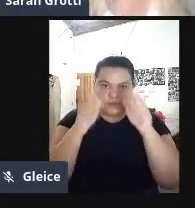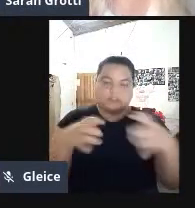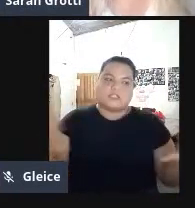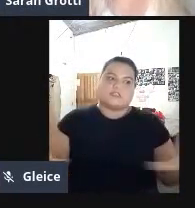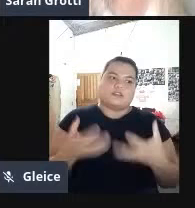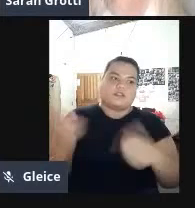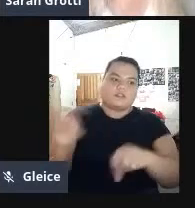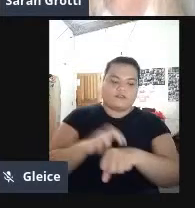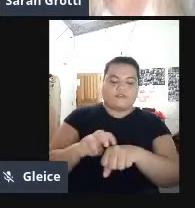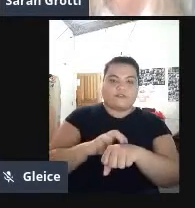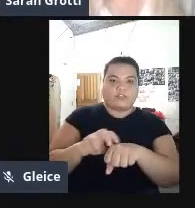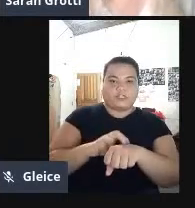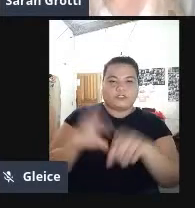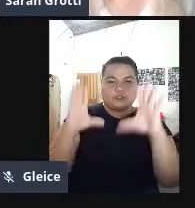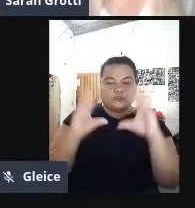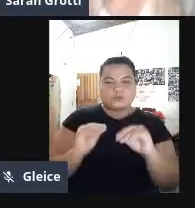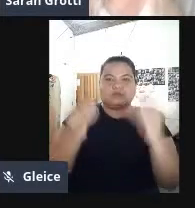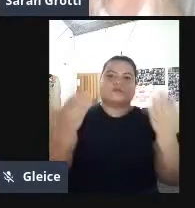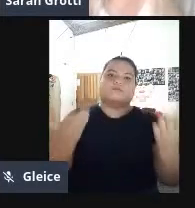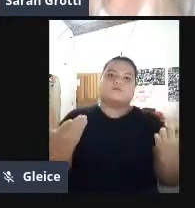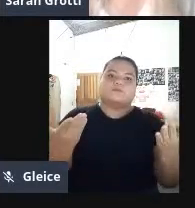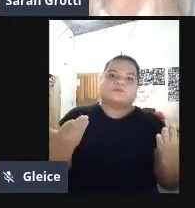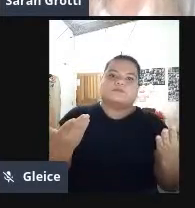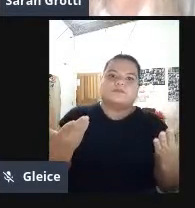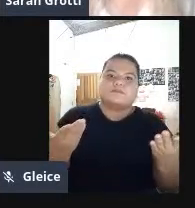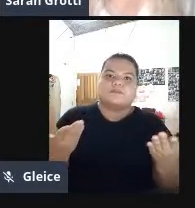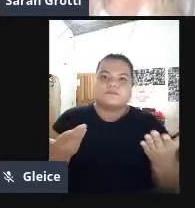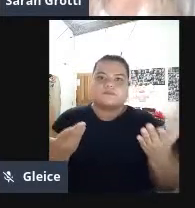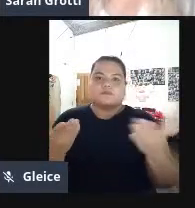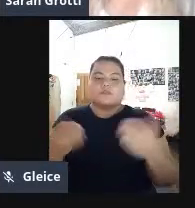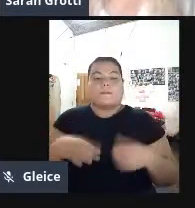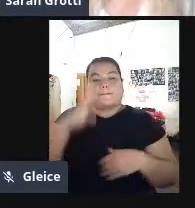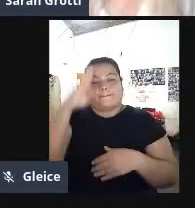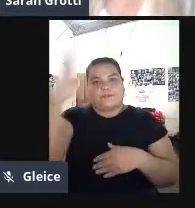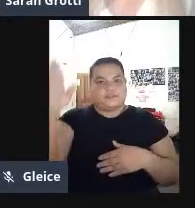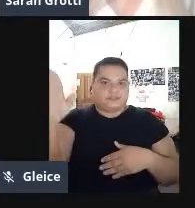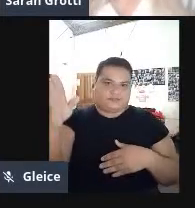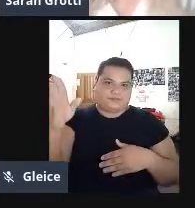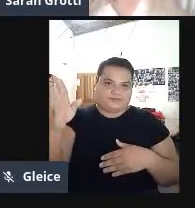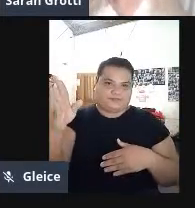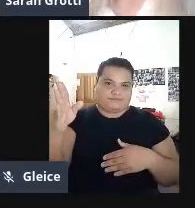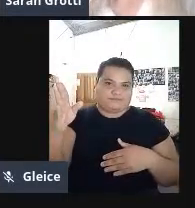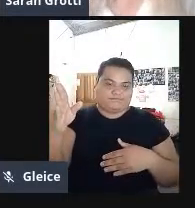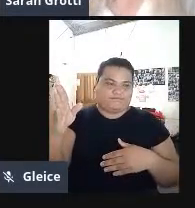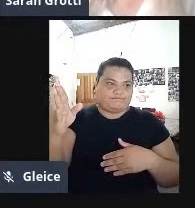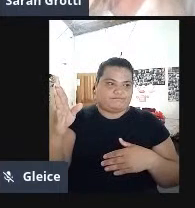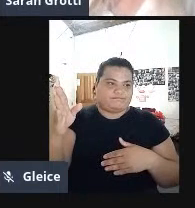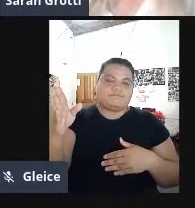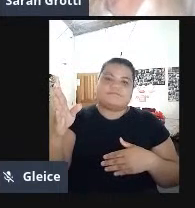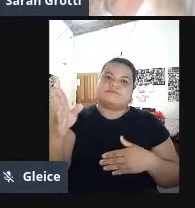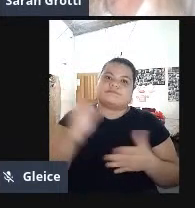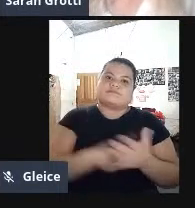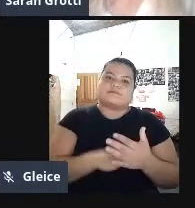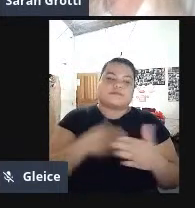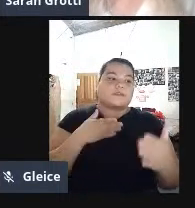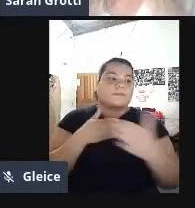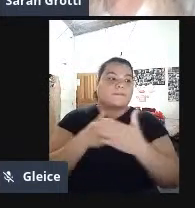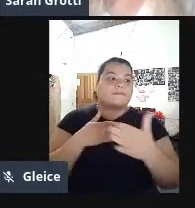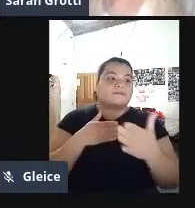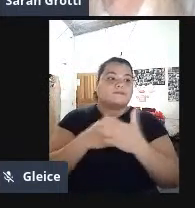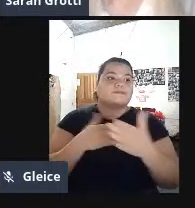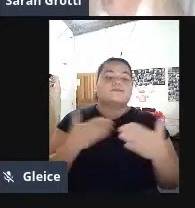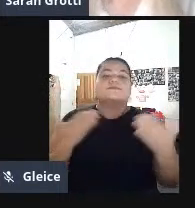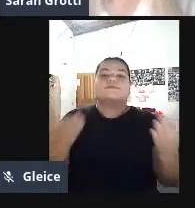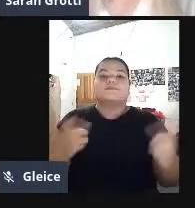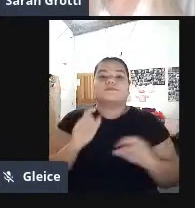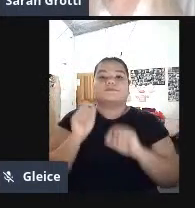e alimentos fortificados são uma das principais fontes de cálcio. Os inibidores de cálcio, a gente tem que prestar atenção nisso